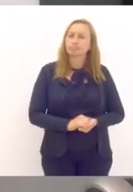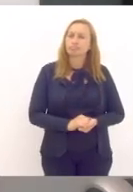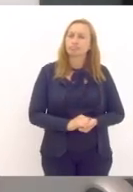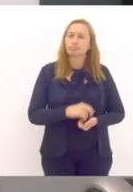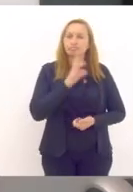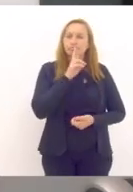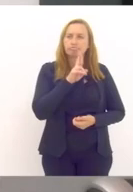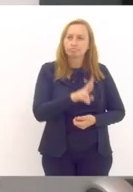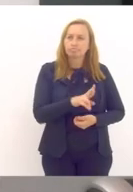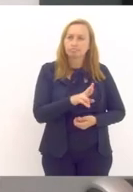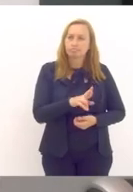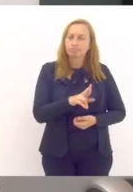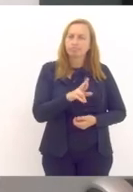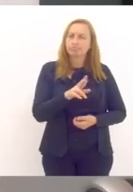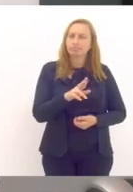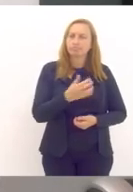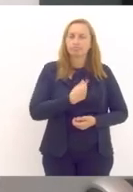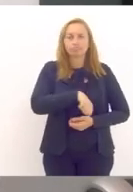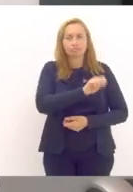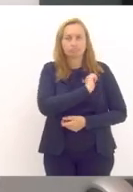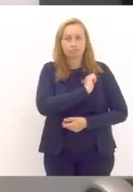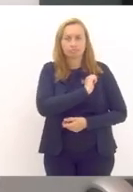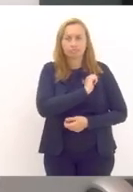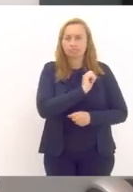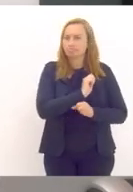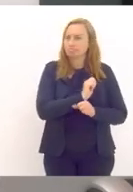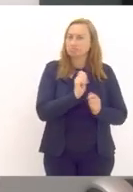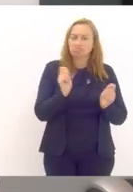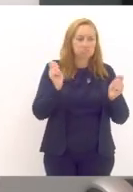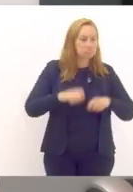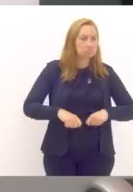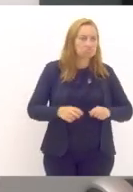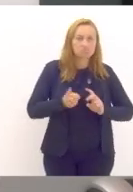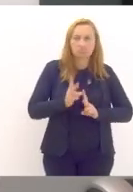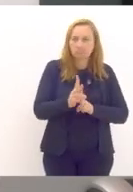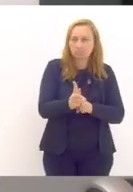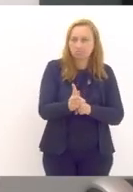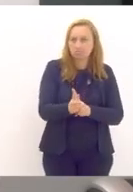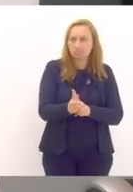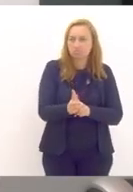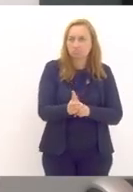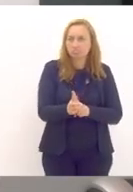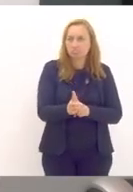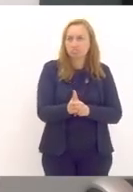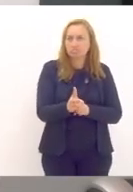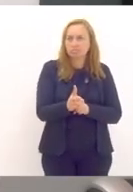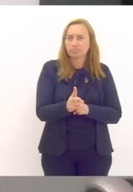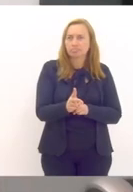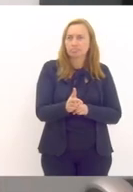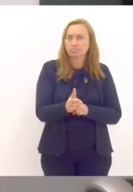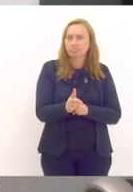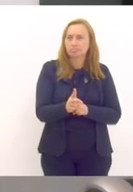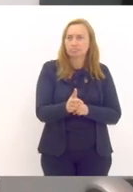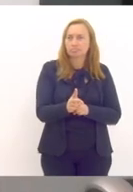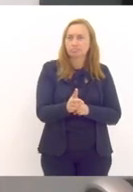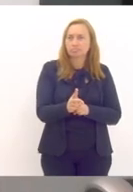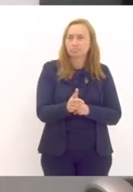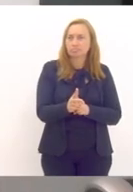resultado fiscal estruturado. Não é possível continuar se medindo ano a ano. É necessário se